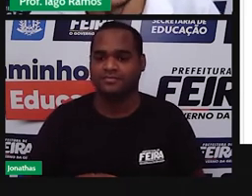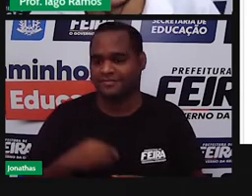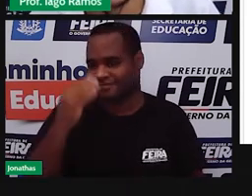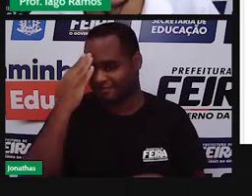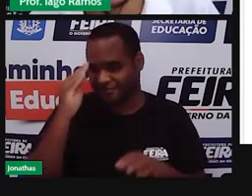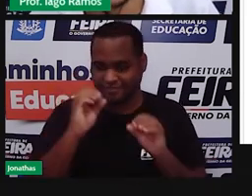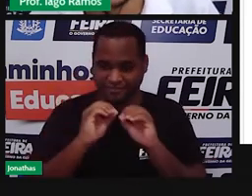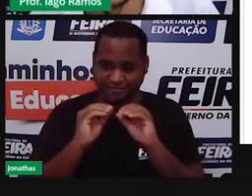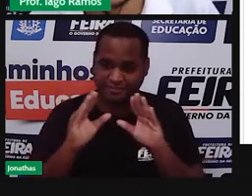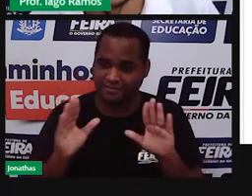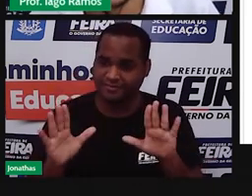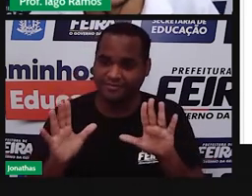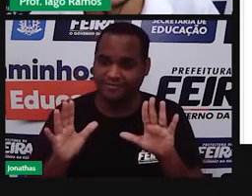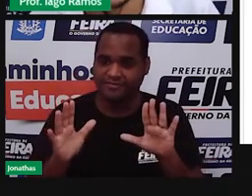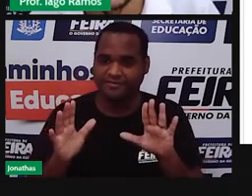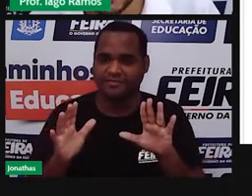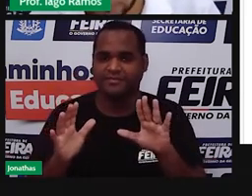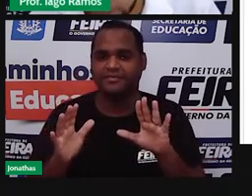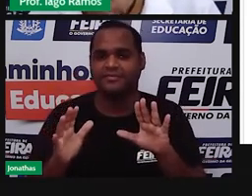Pronto.